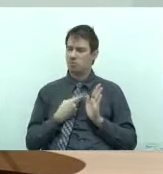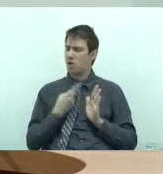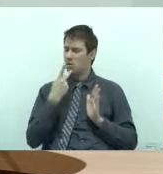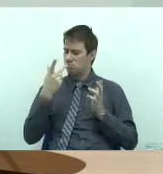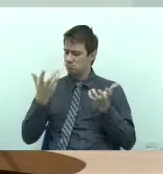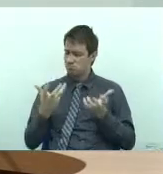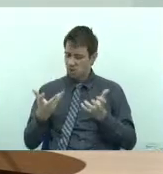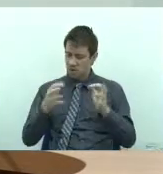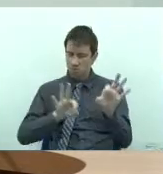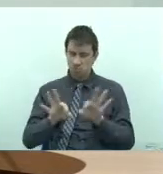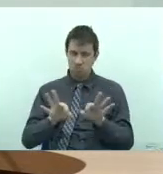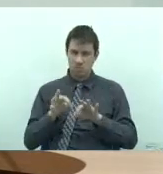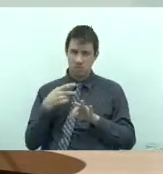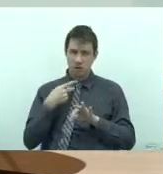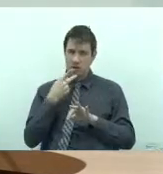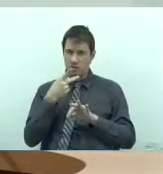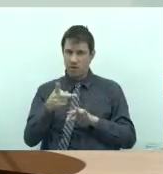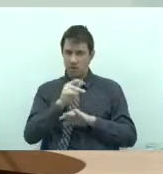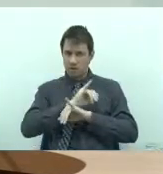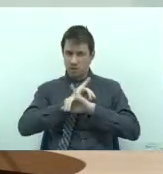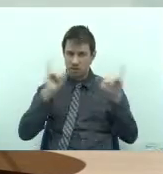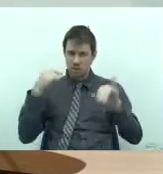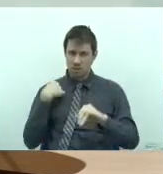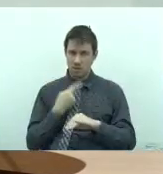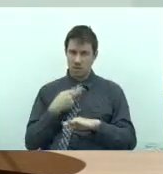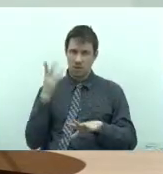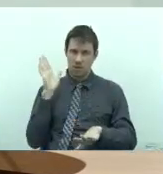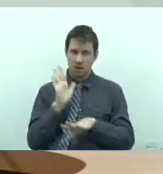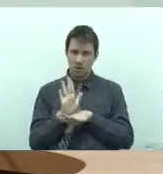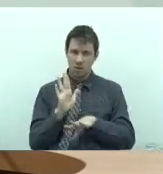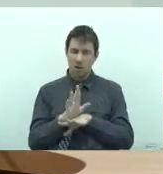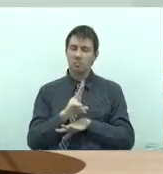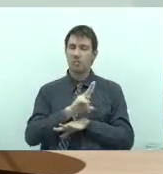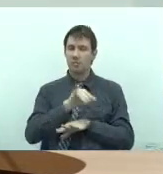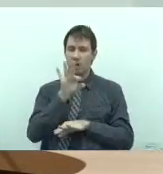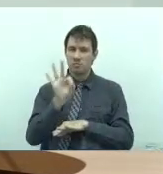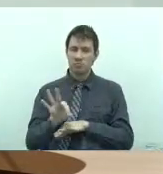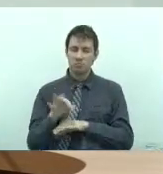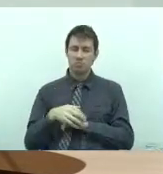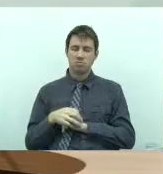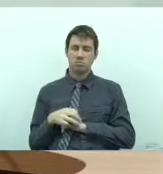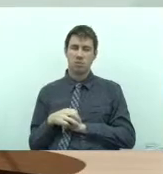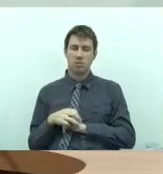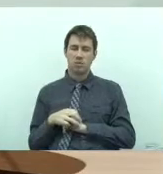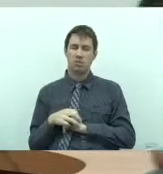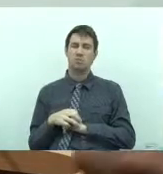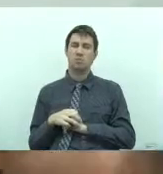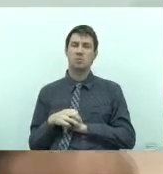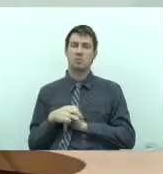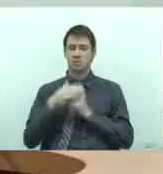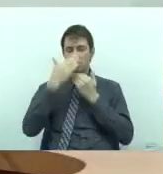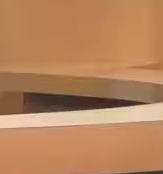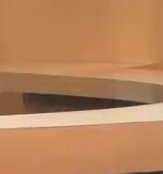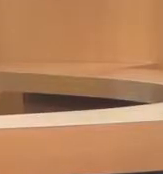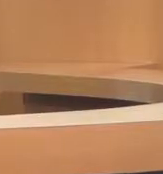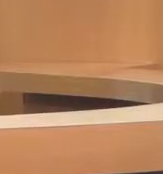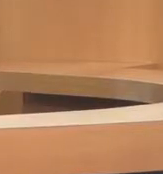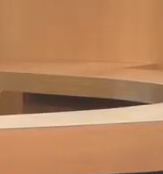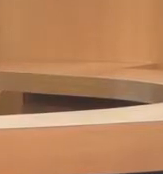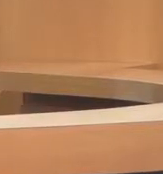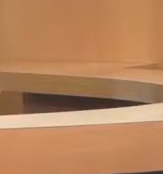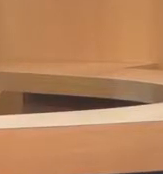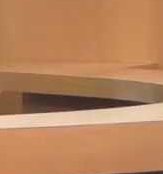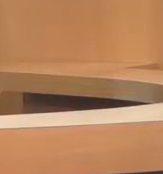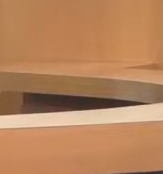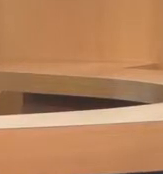nós vamos estar apoiando esse projeto com todo carinho. Muito obrigado, senhor presidente.